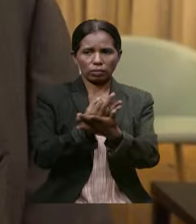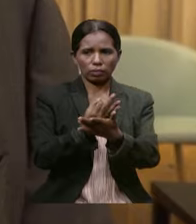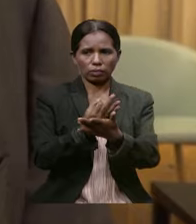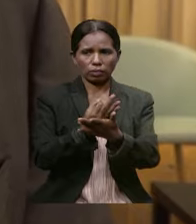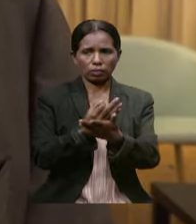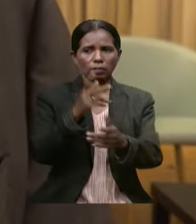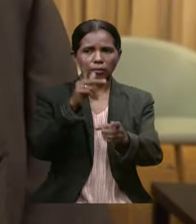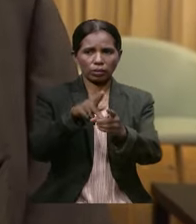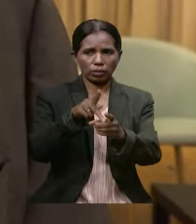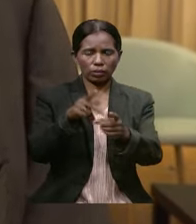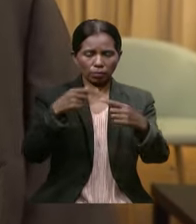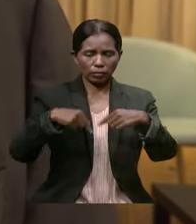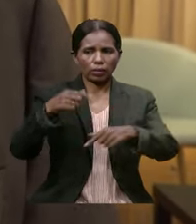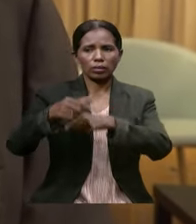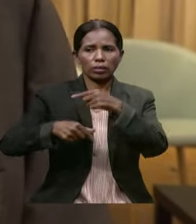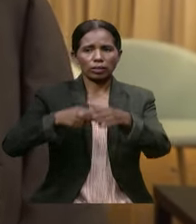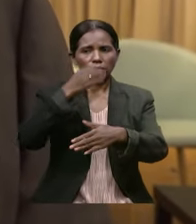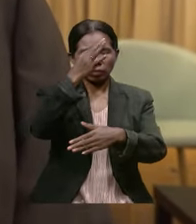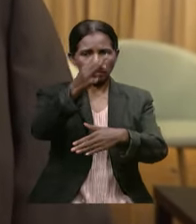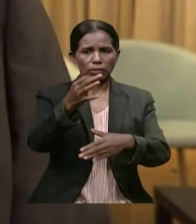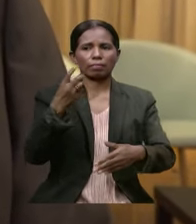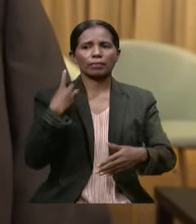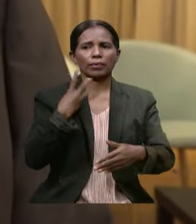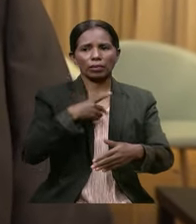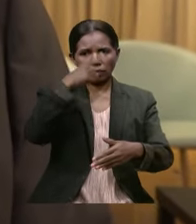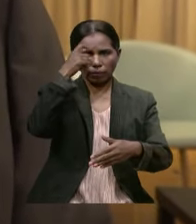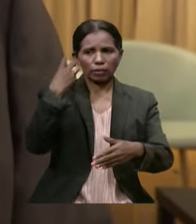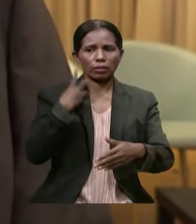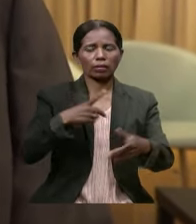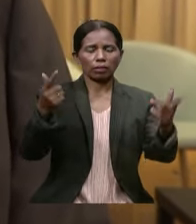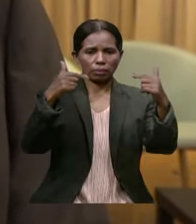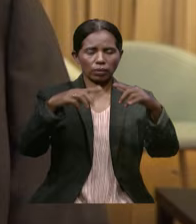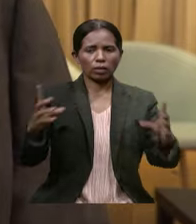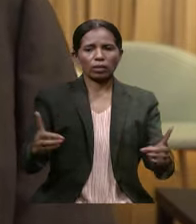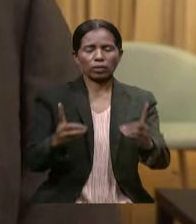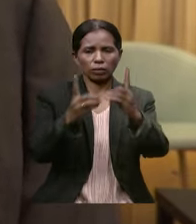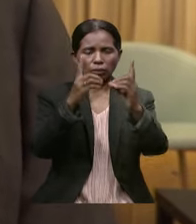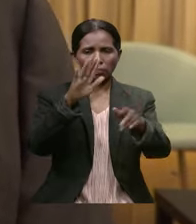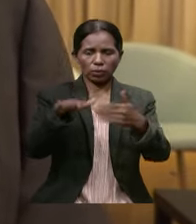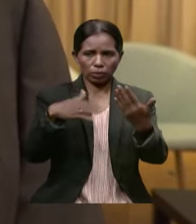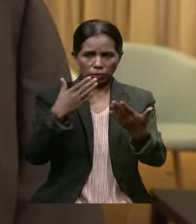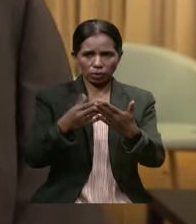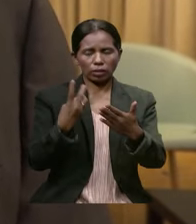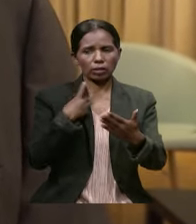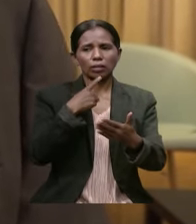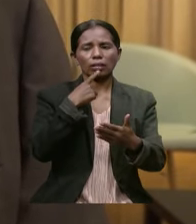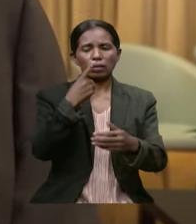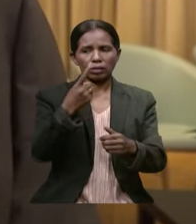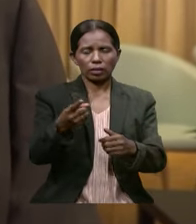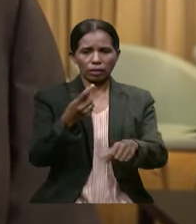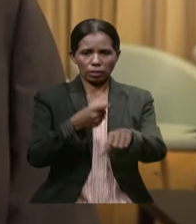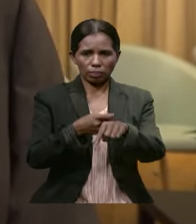fundo petróleo para geração futuro. E também nem mais sobre investidores e até ter a